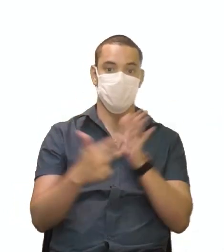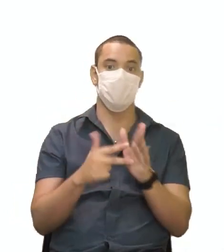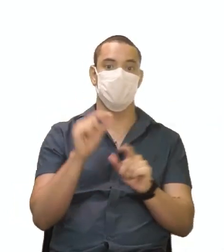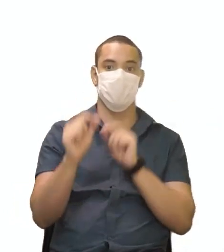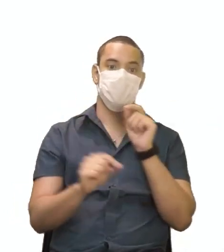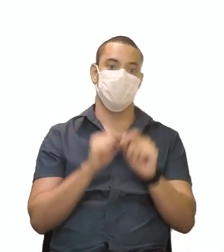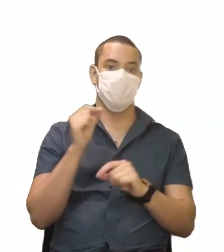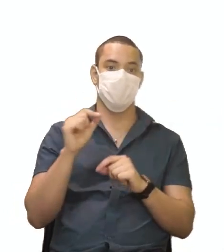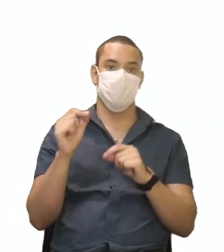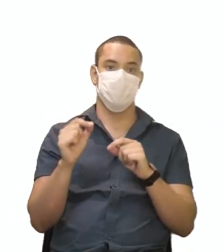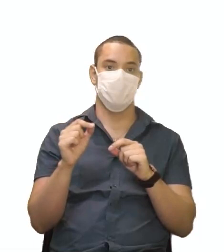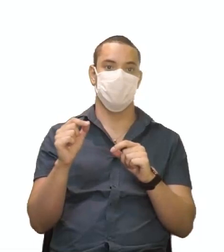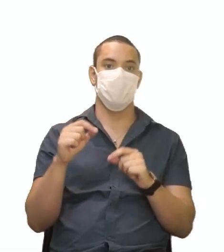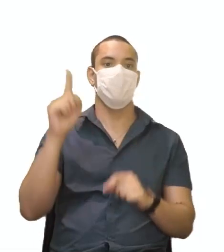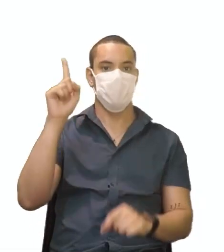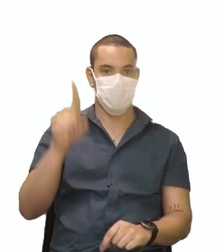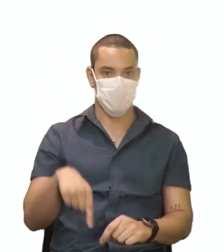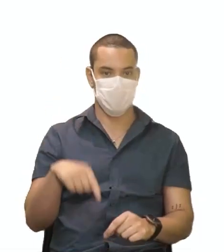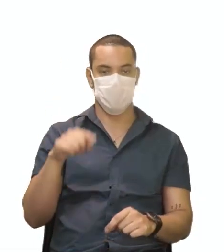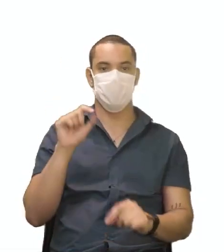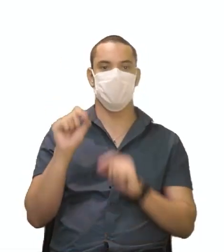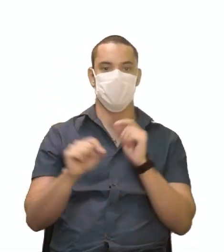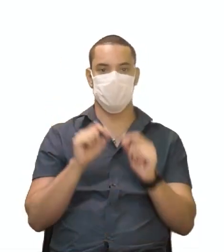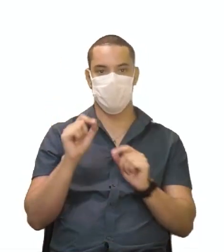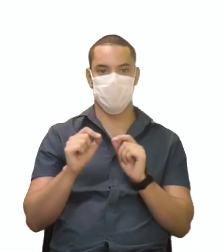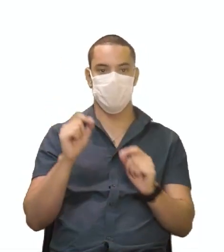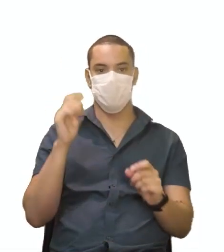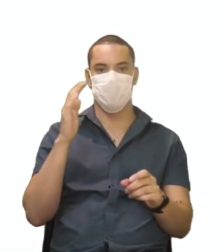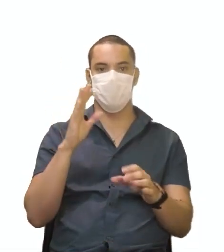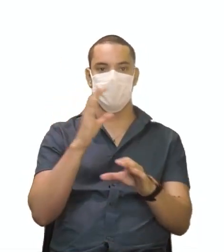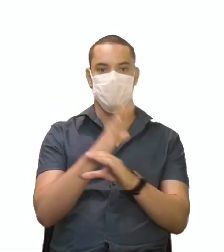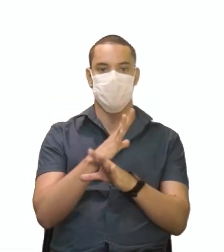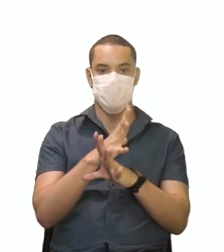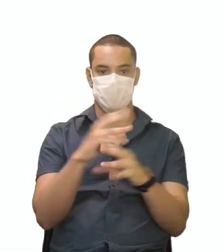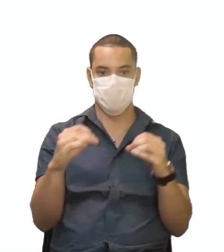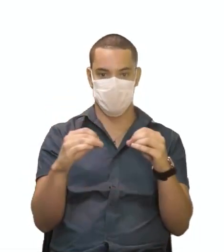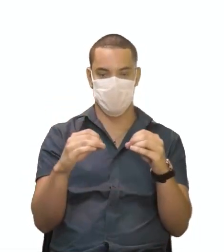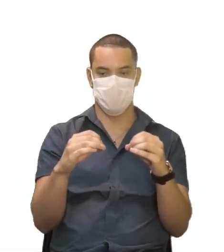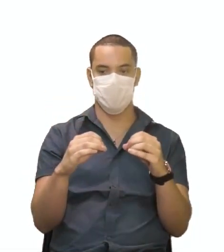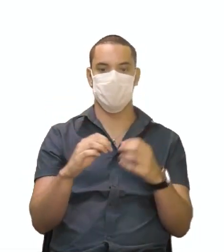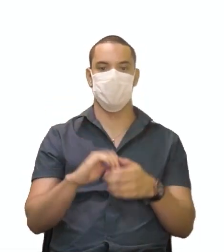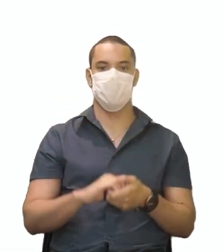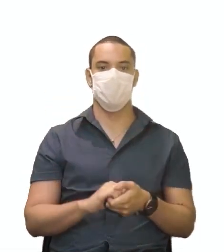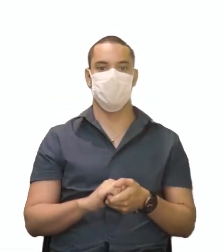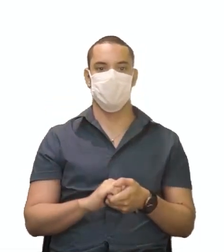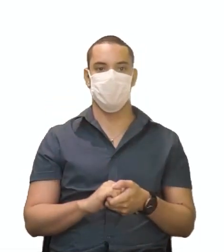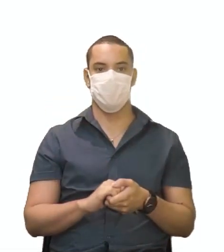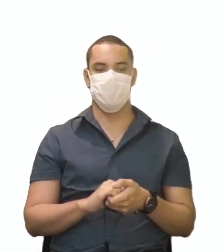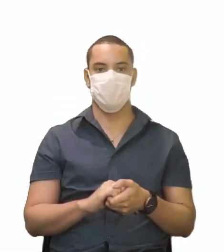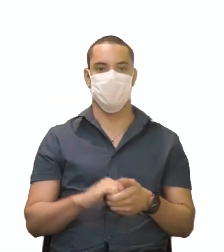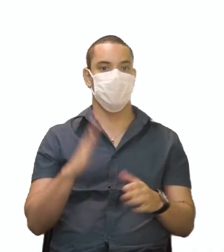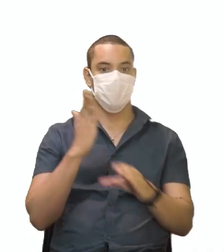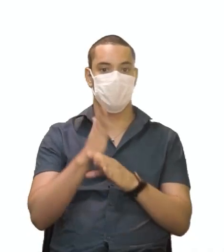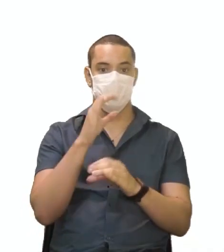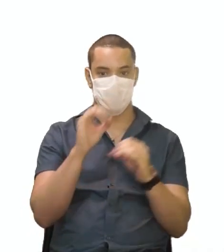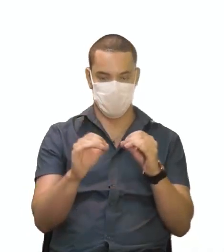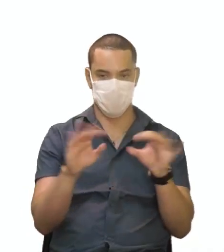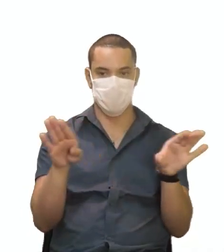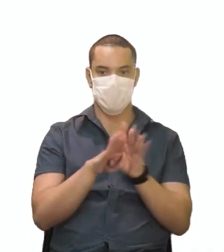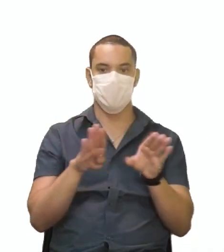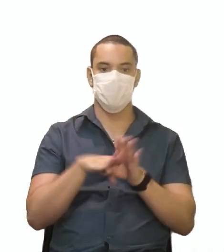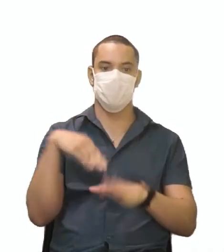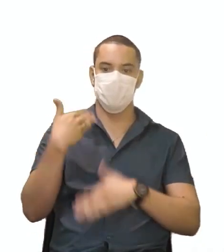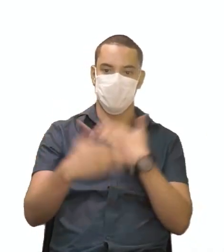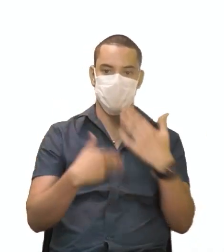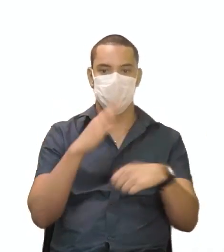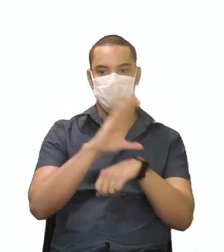um processo de mitose, tá? Reparação de tecidos, crescimento e